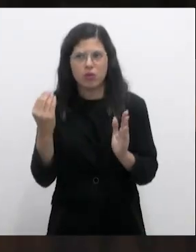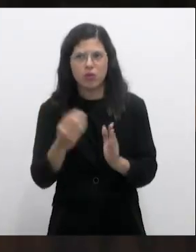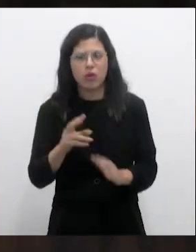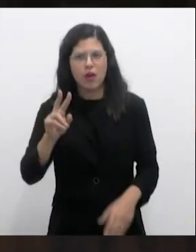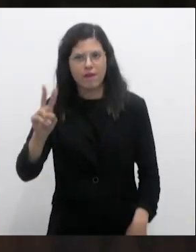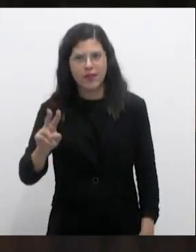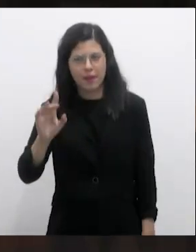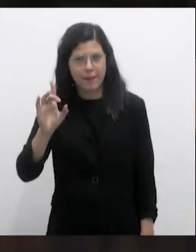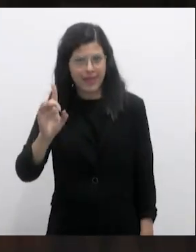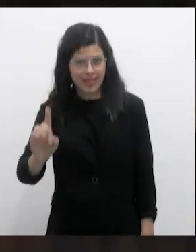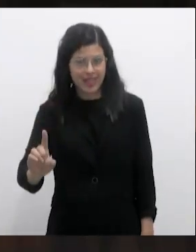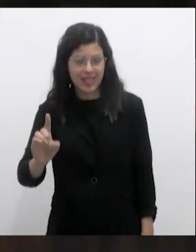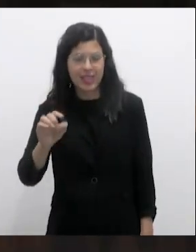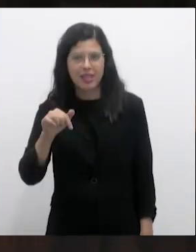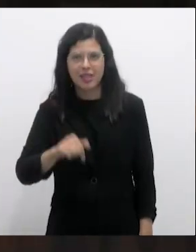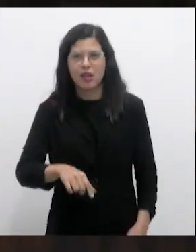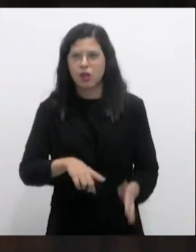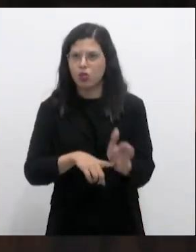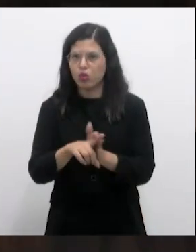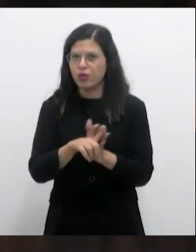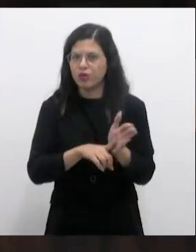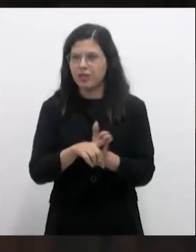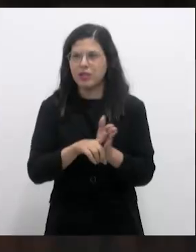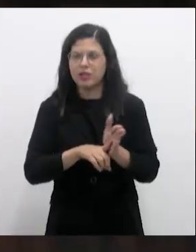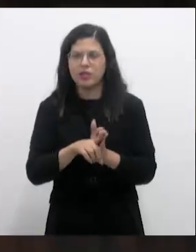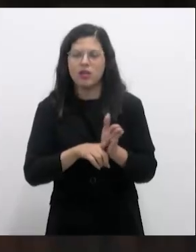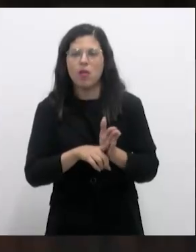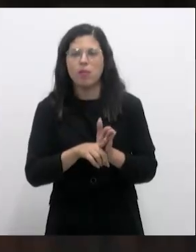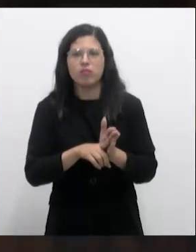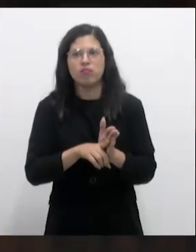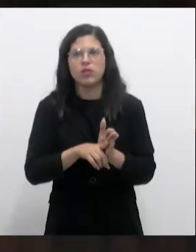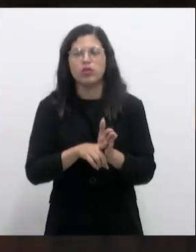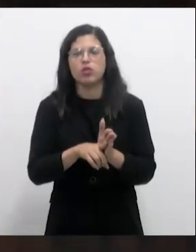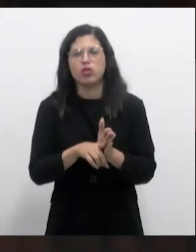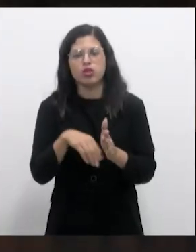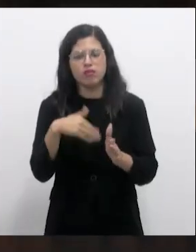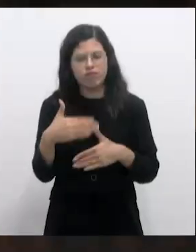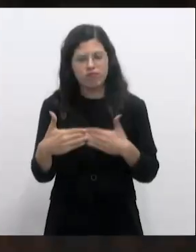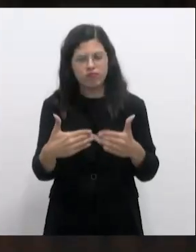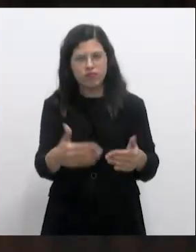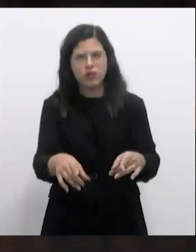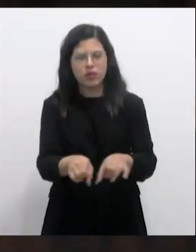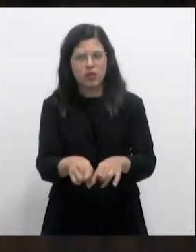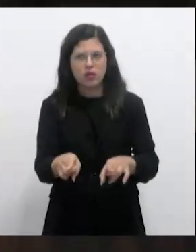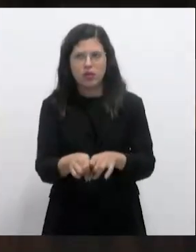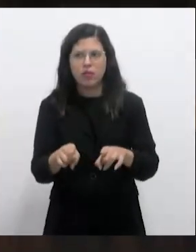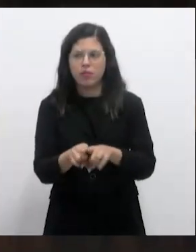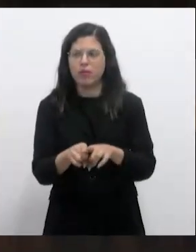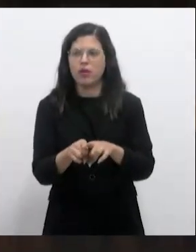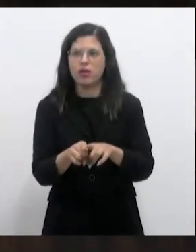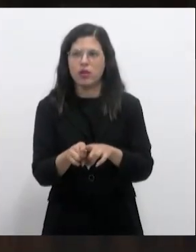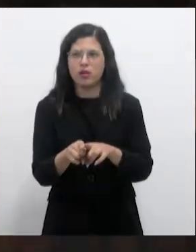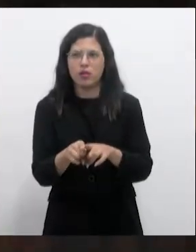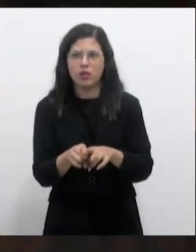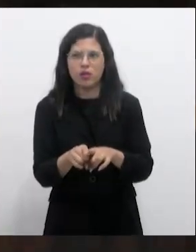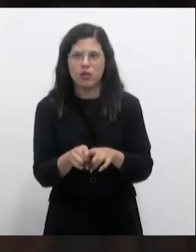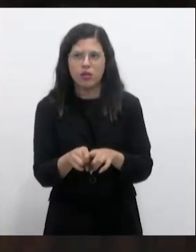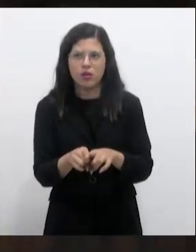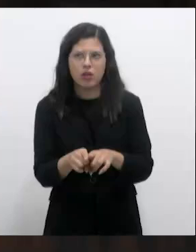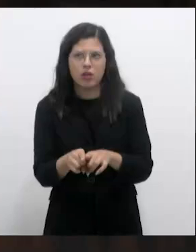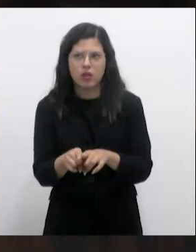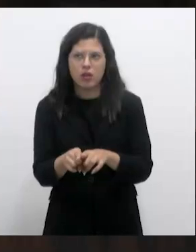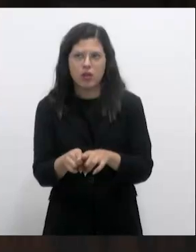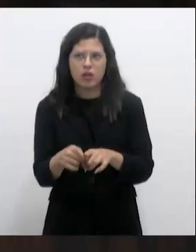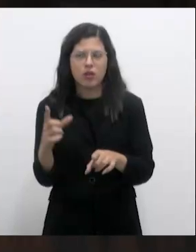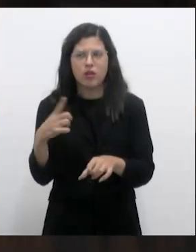D no rol dos exames de rotina, bem como a respectiva dispensação do medicamento